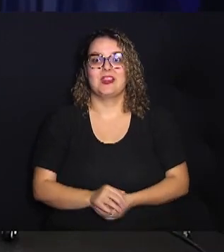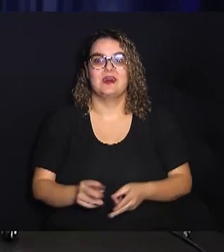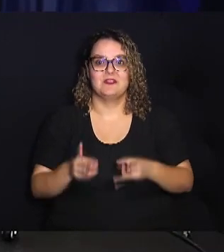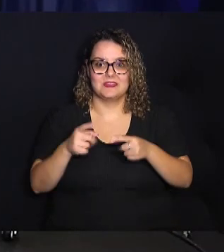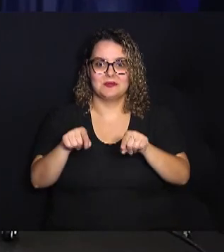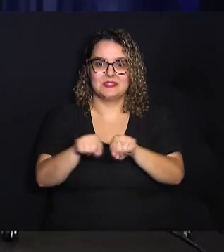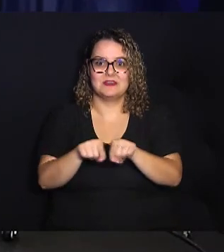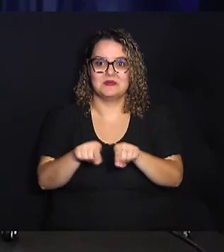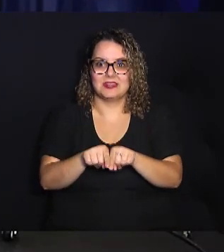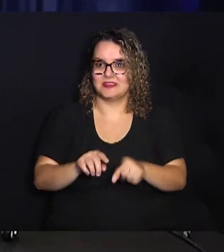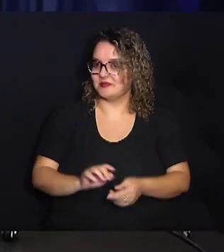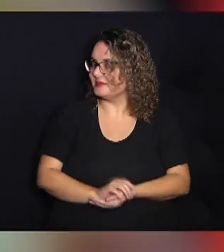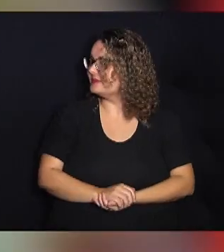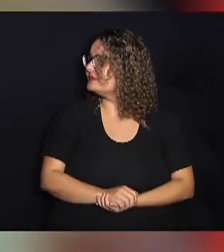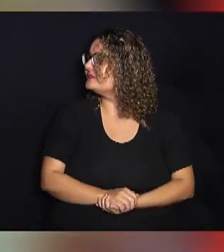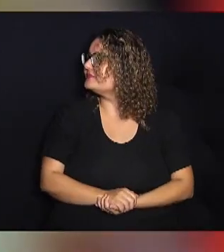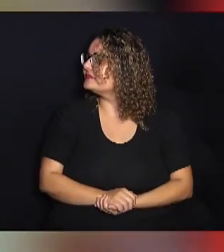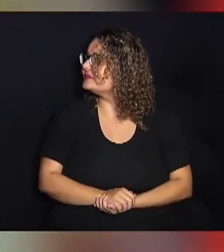também.